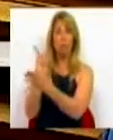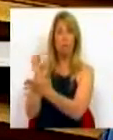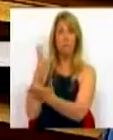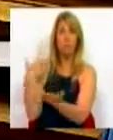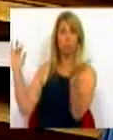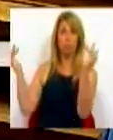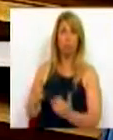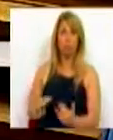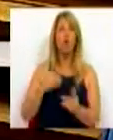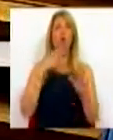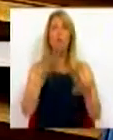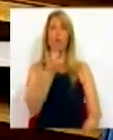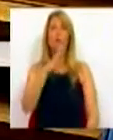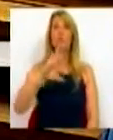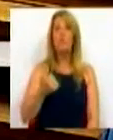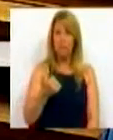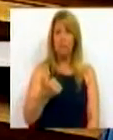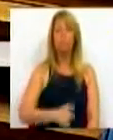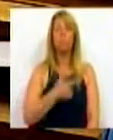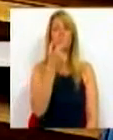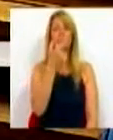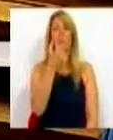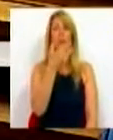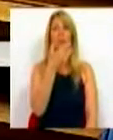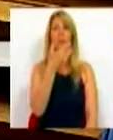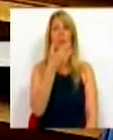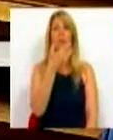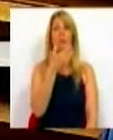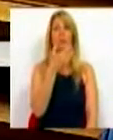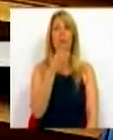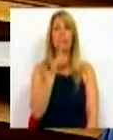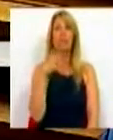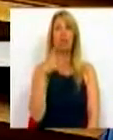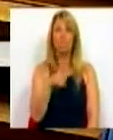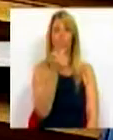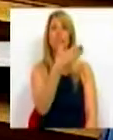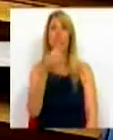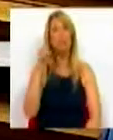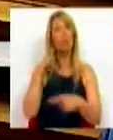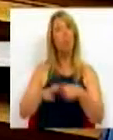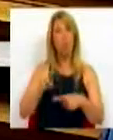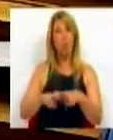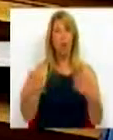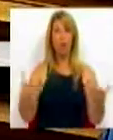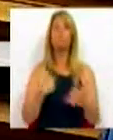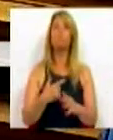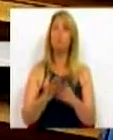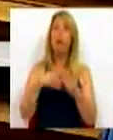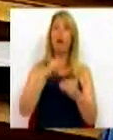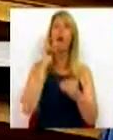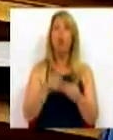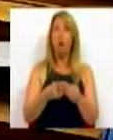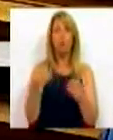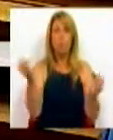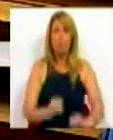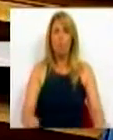2015, 6.700 lugares. Acresce uma elevada carência de respostas comunitárias na área dos